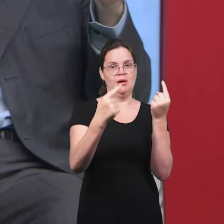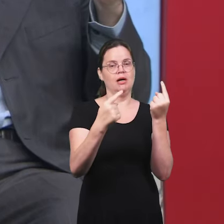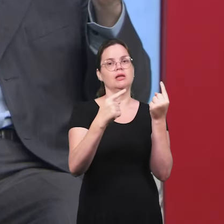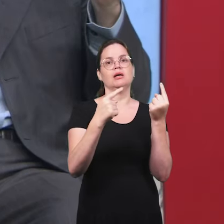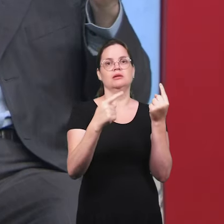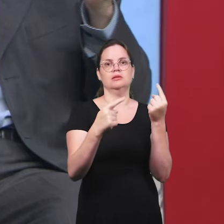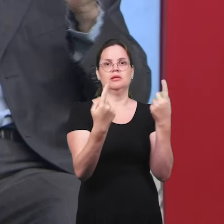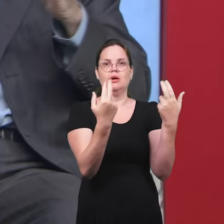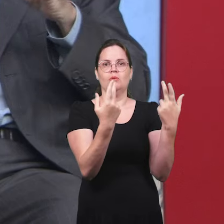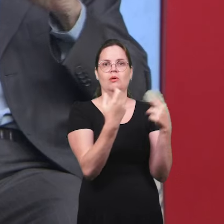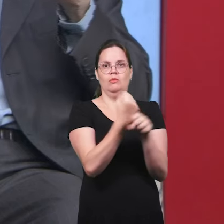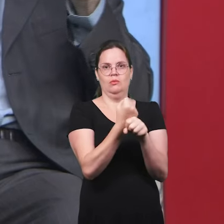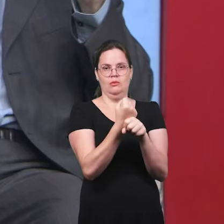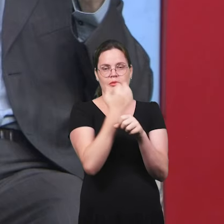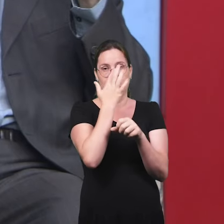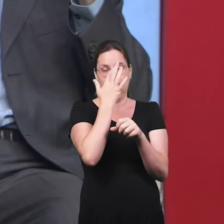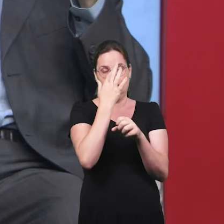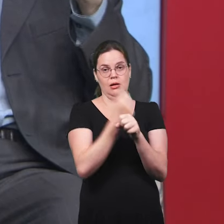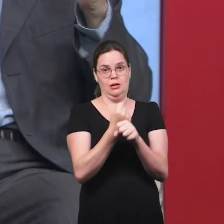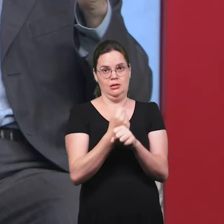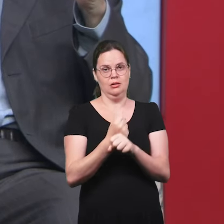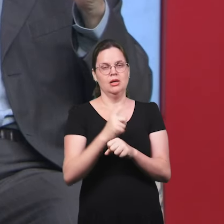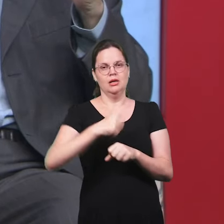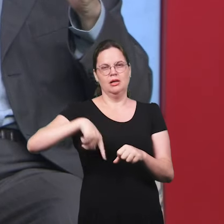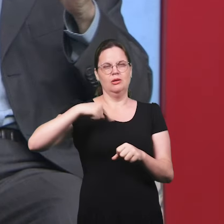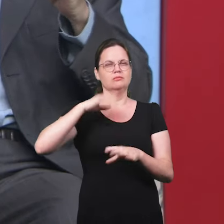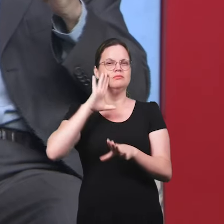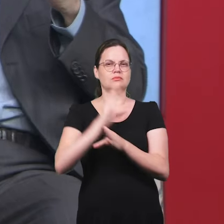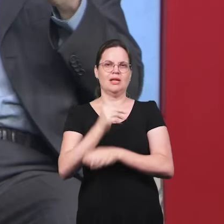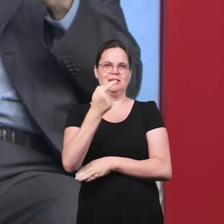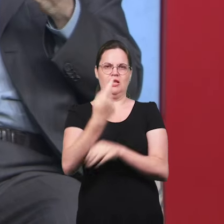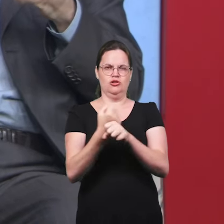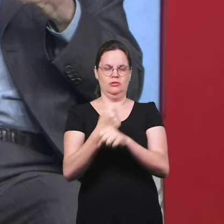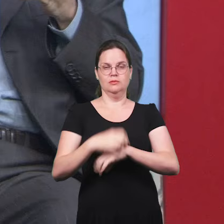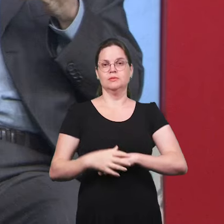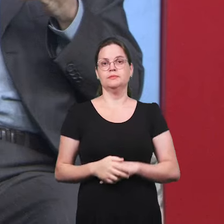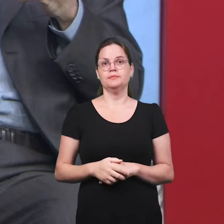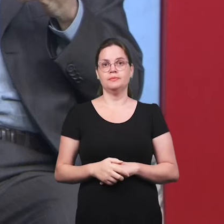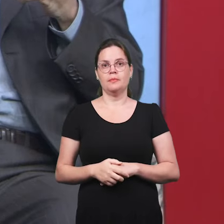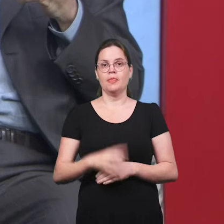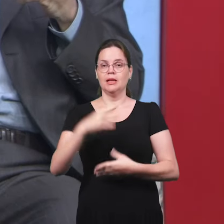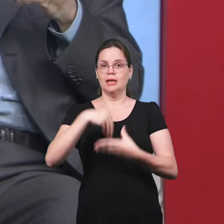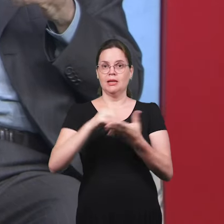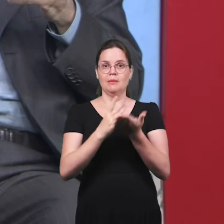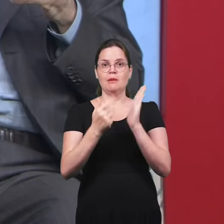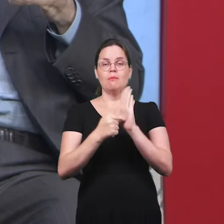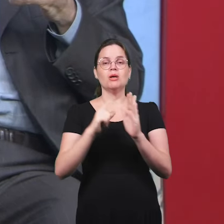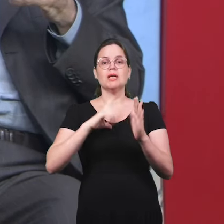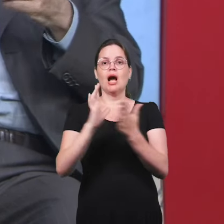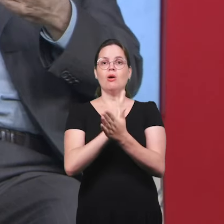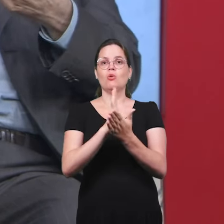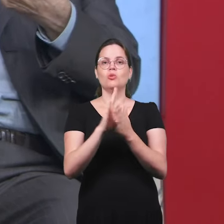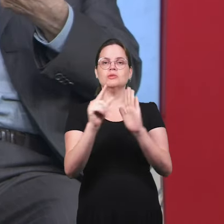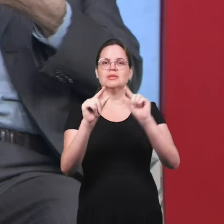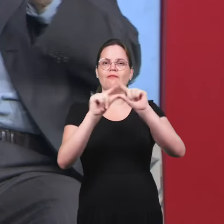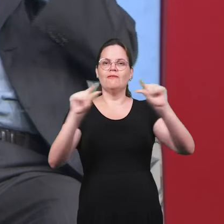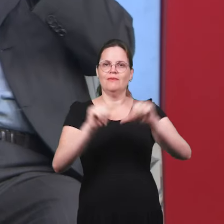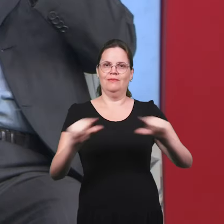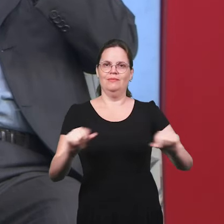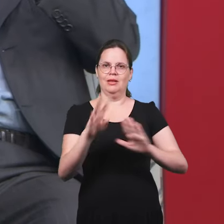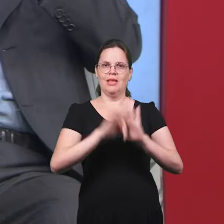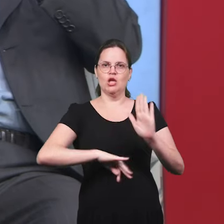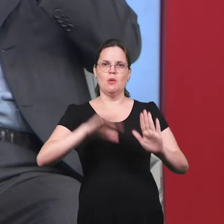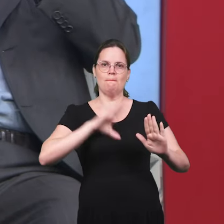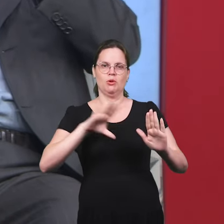últimos 7 anos. Nós vamos encontrar na palavra 1 semana de anos, metade